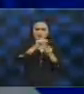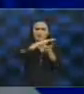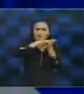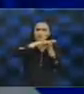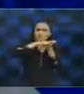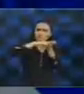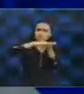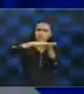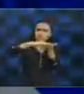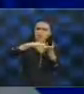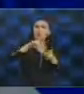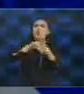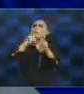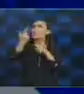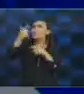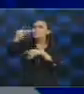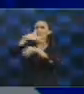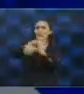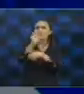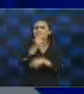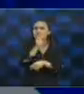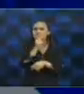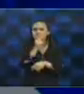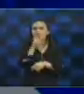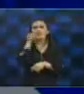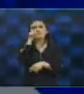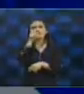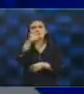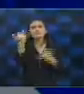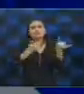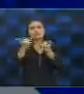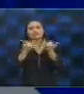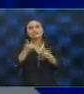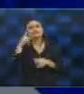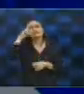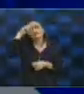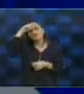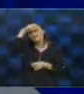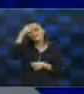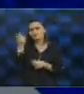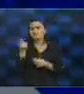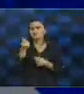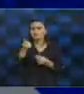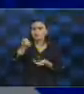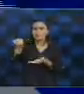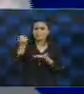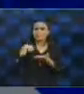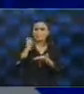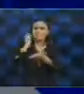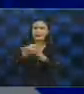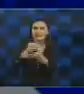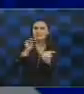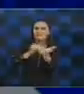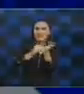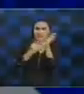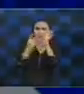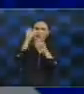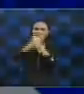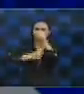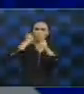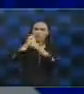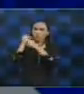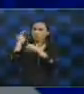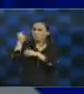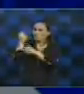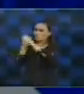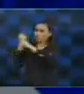não chegou o asfalto, você me diz todos os dias que é muito duro se cobrar de uma pessoa que faça em 4 anos tudo que estragaram em 20.